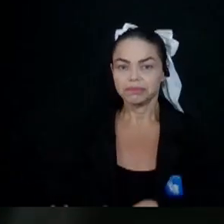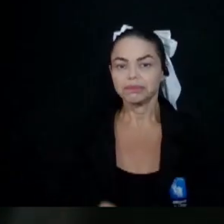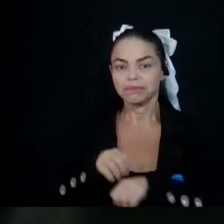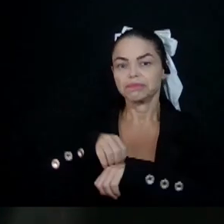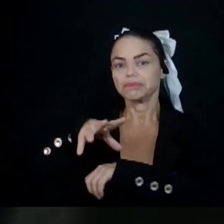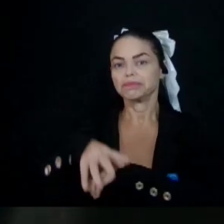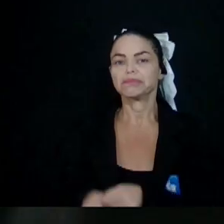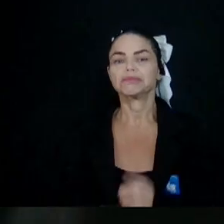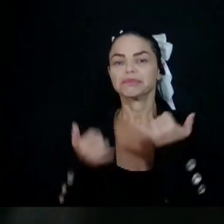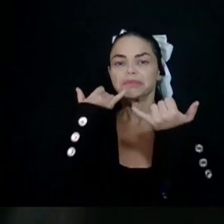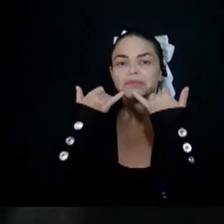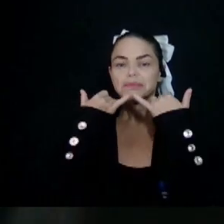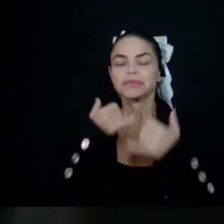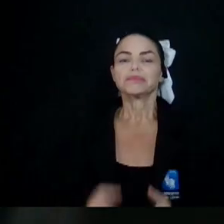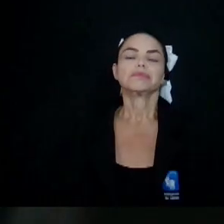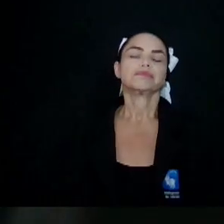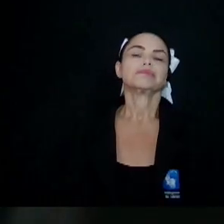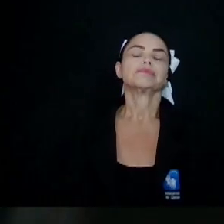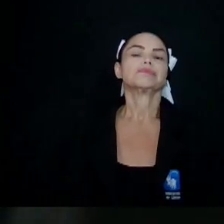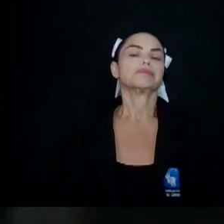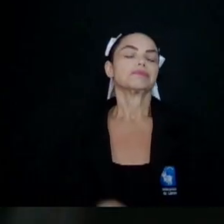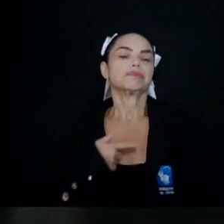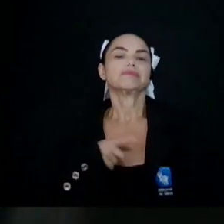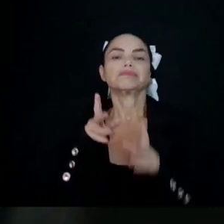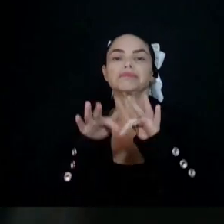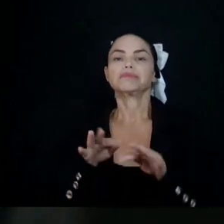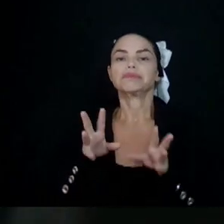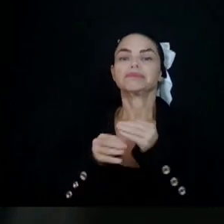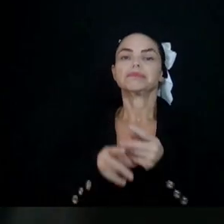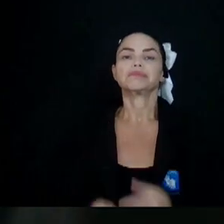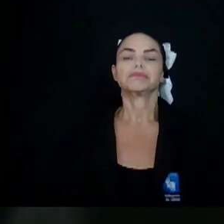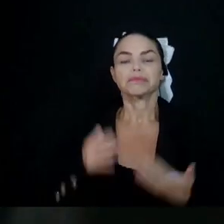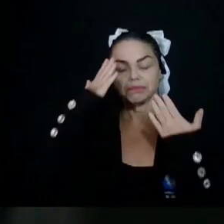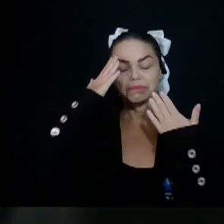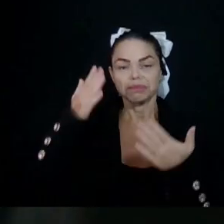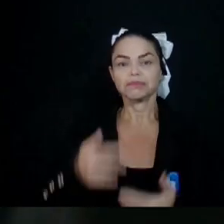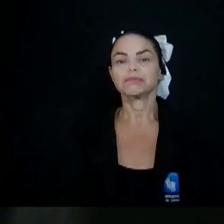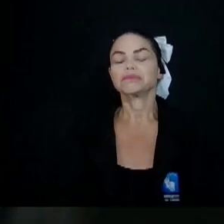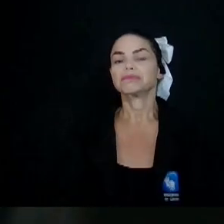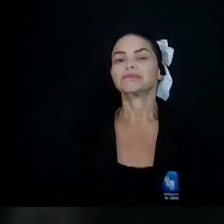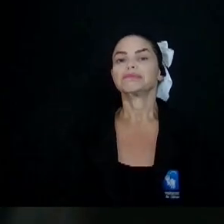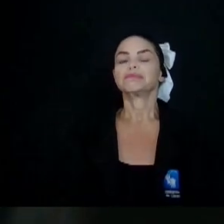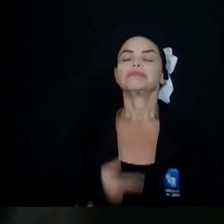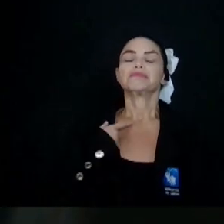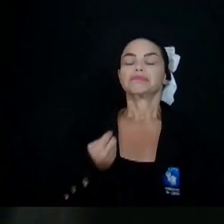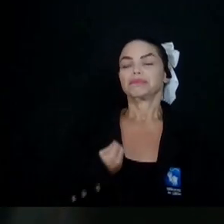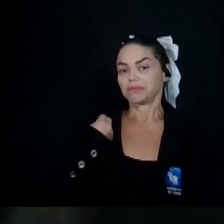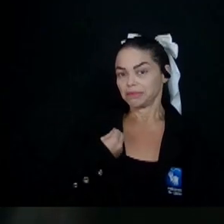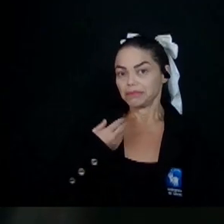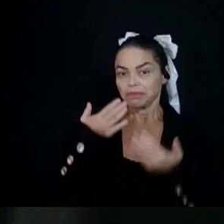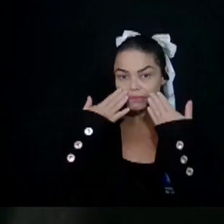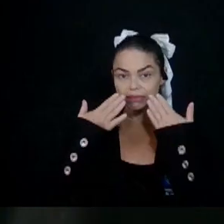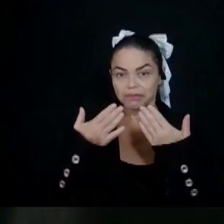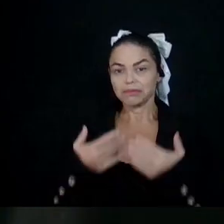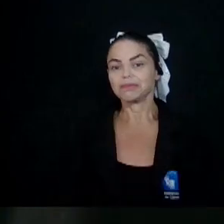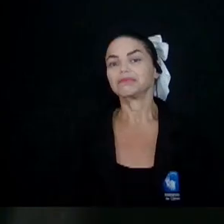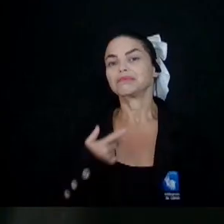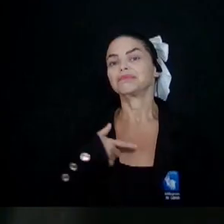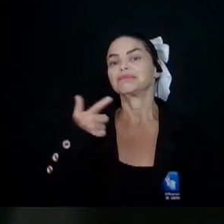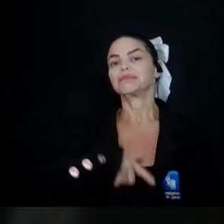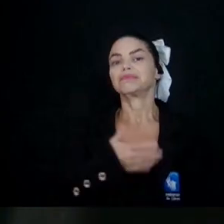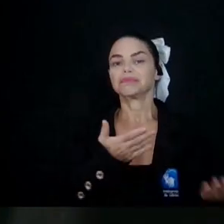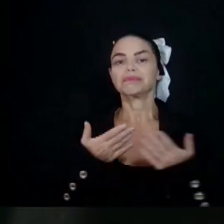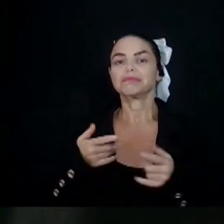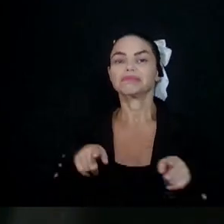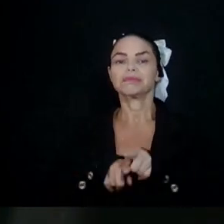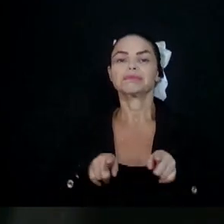essa informação, tá? Bom, a gente vai encerrando por aqui, agradecendo a sua audiência, a sua companhia, mais uma vez os nossos convidados também.